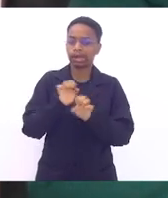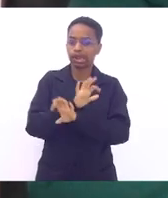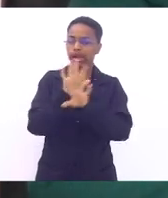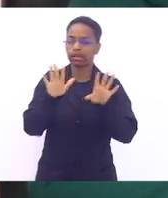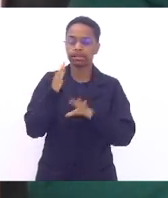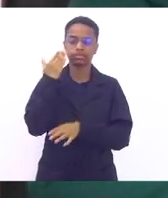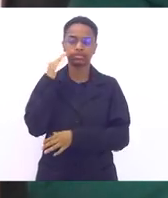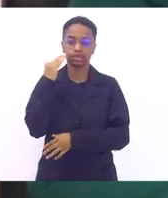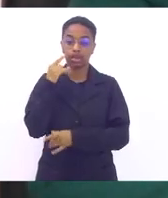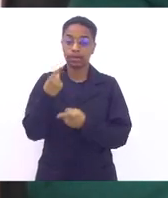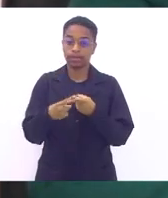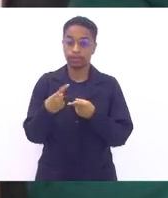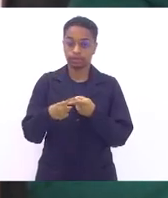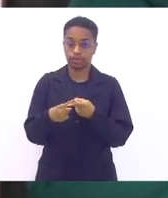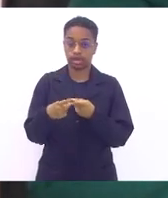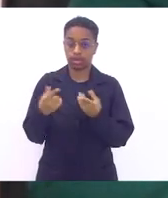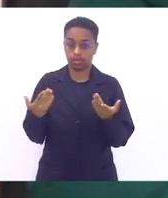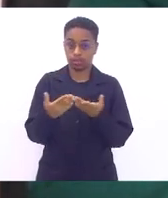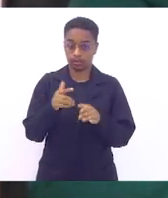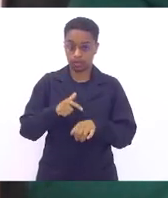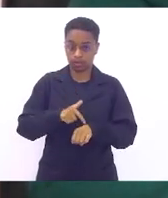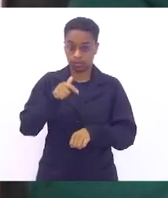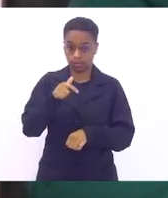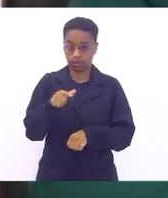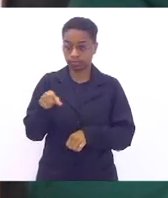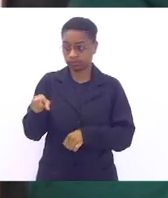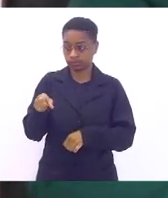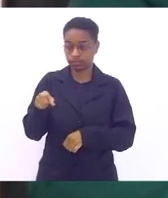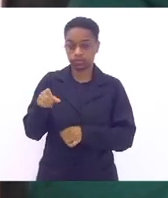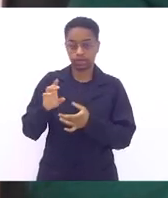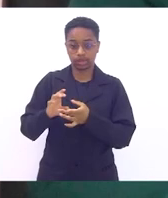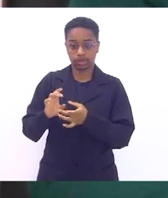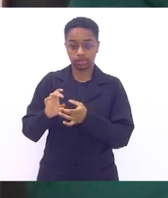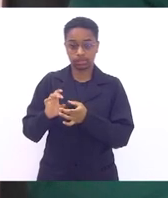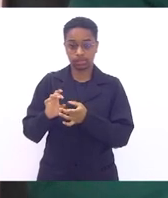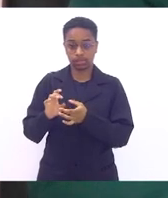pontuar. Porque esse momento que a senhora proporcionou,